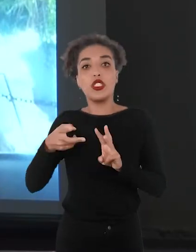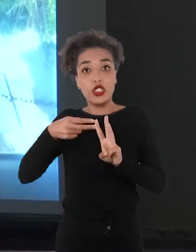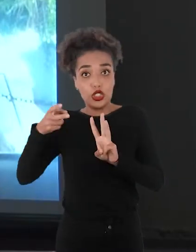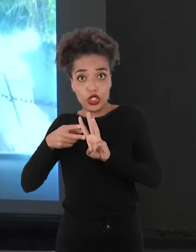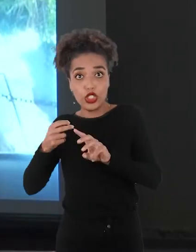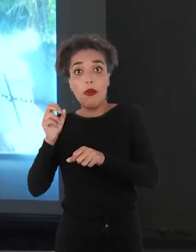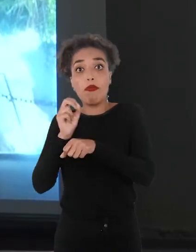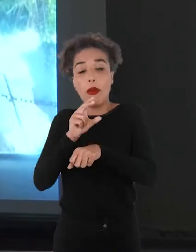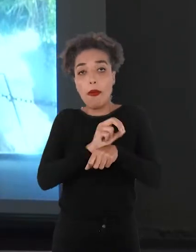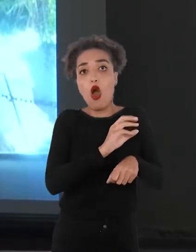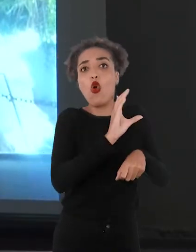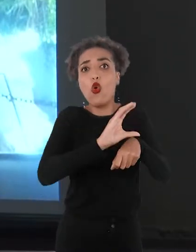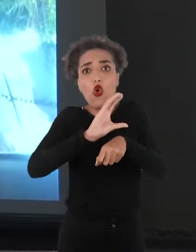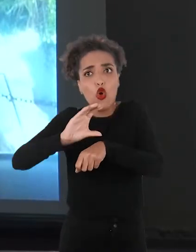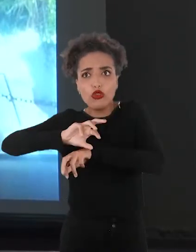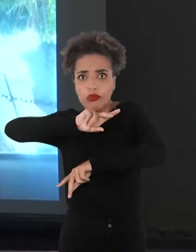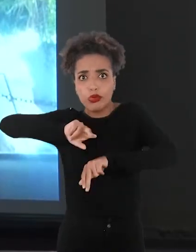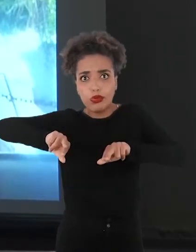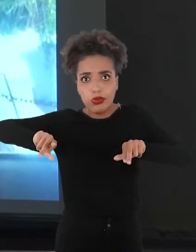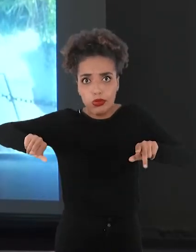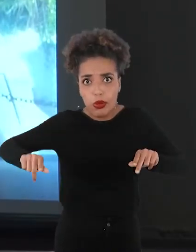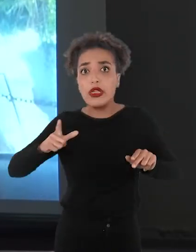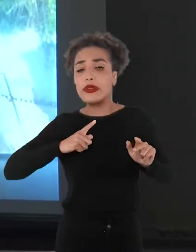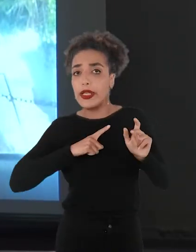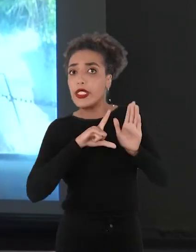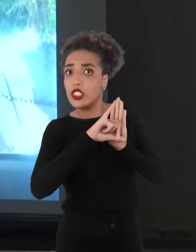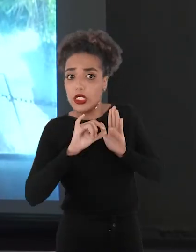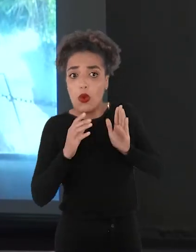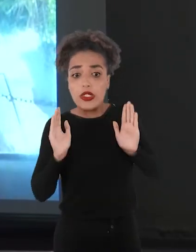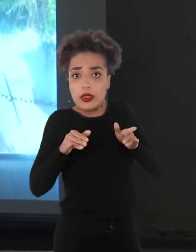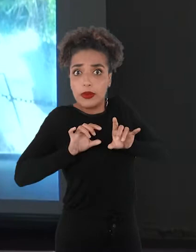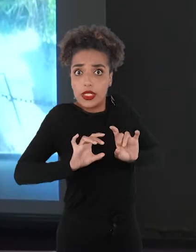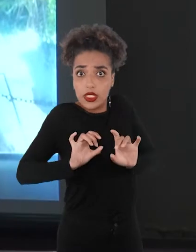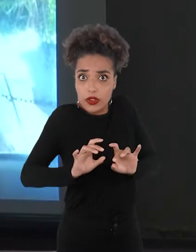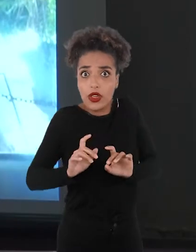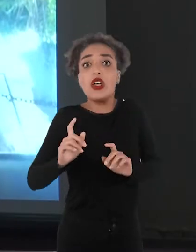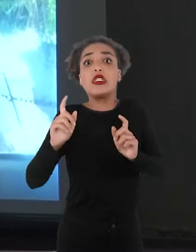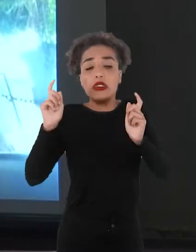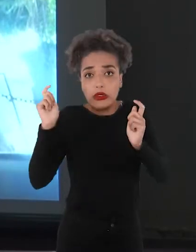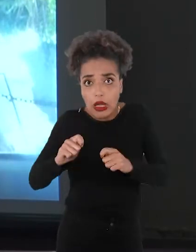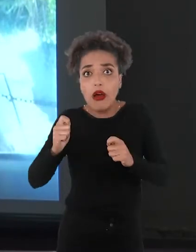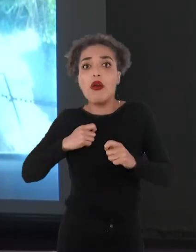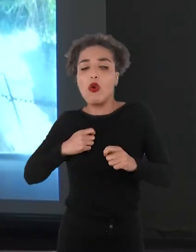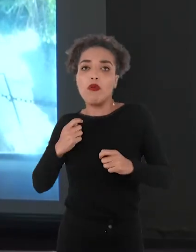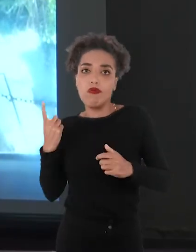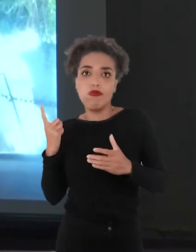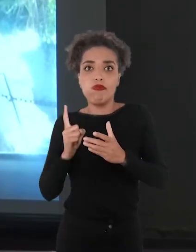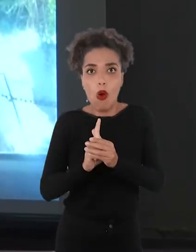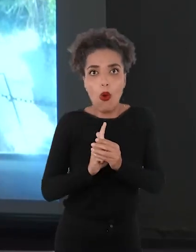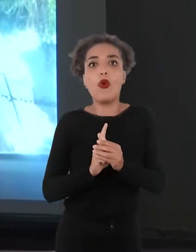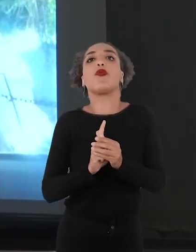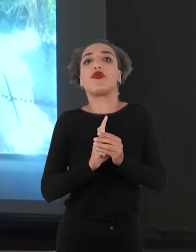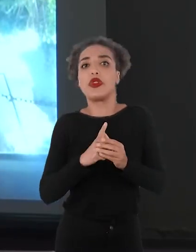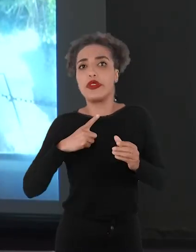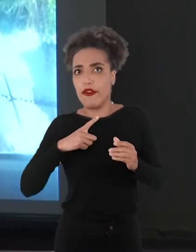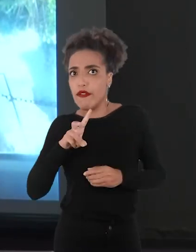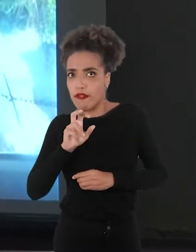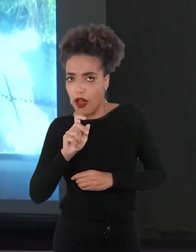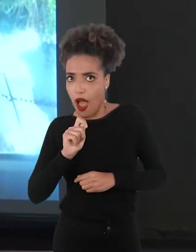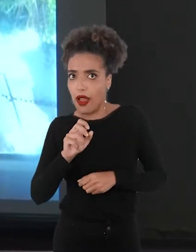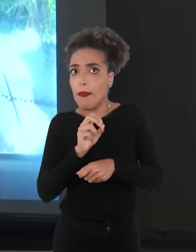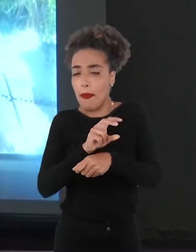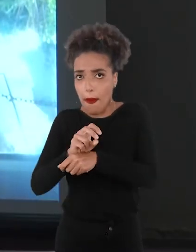uma legislação específica que garante, além da inserção das vagas, da reserva de cotas, né,